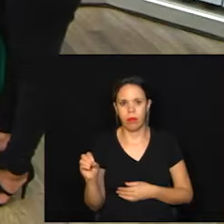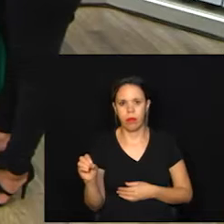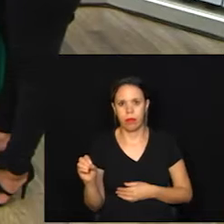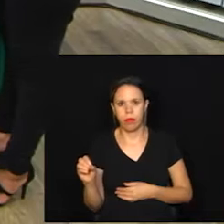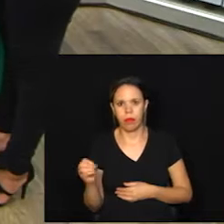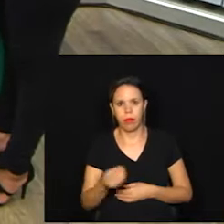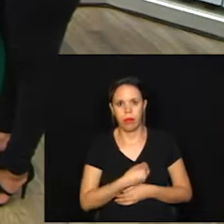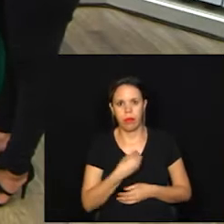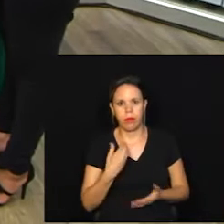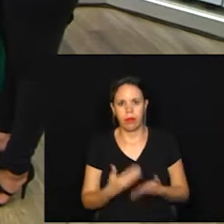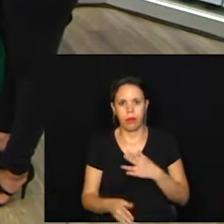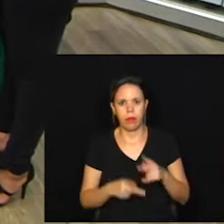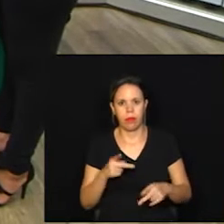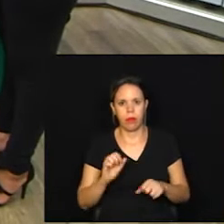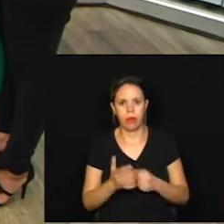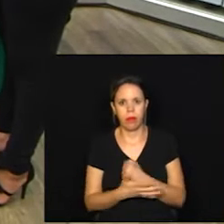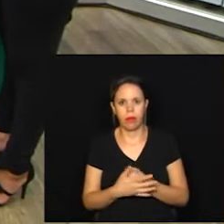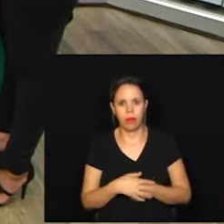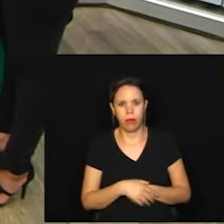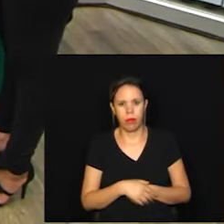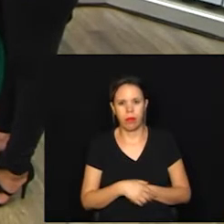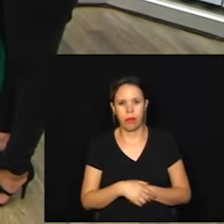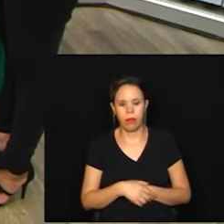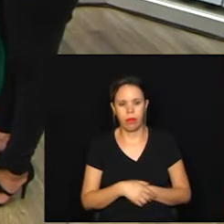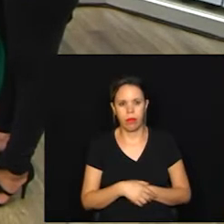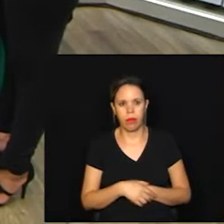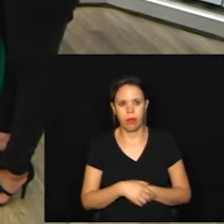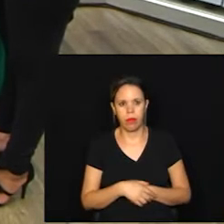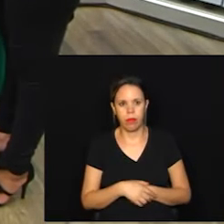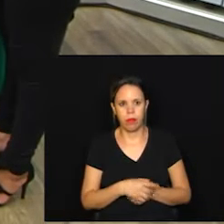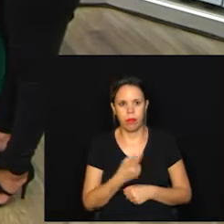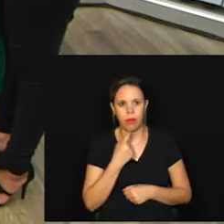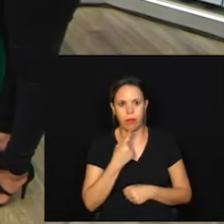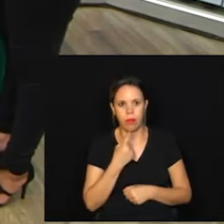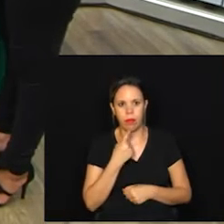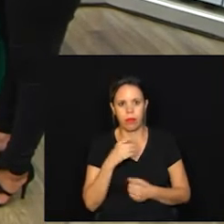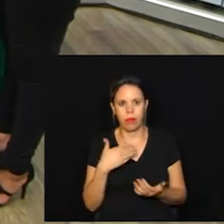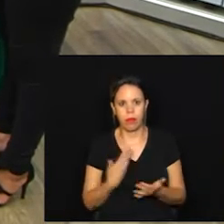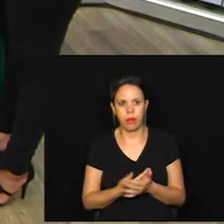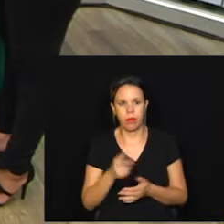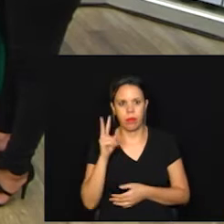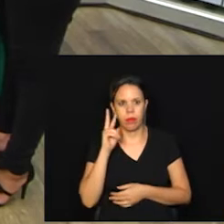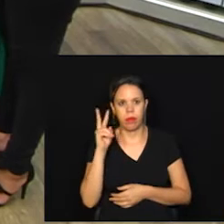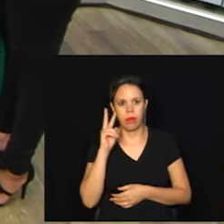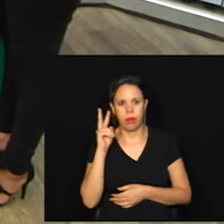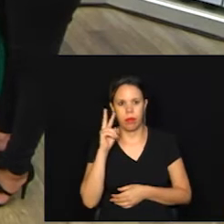4.170 vidas perdidas para a Covid-19 e Campinas, até esta segunda-feira,